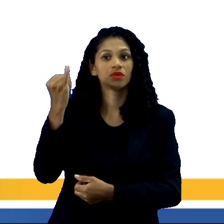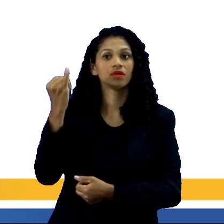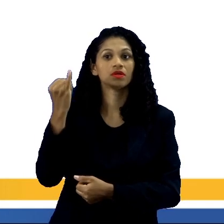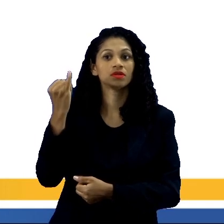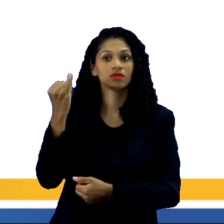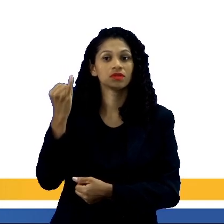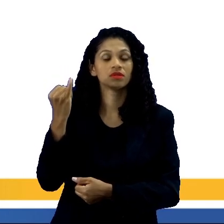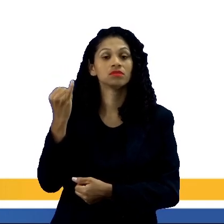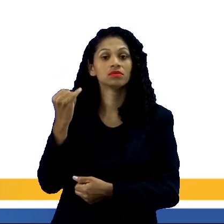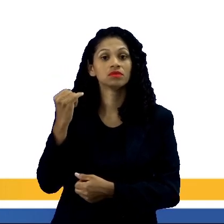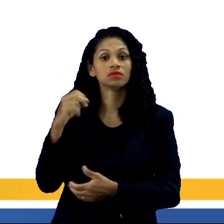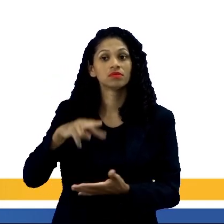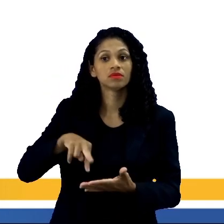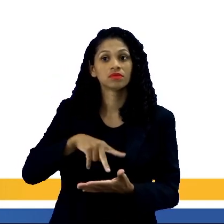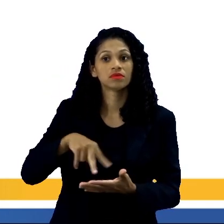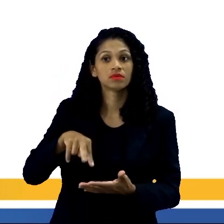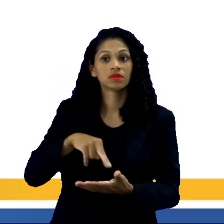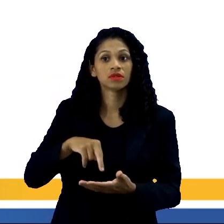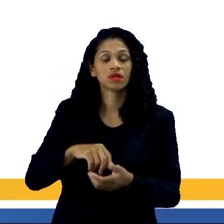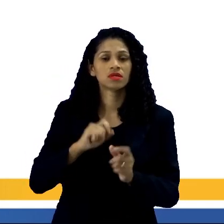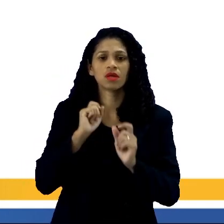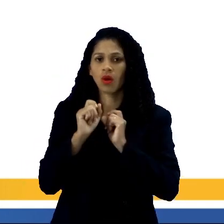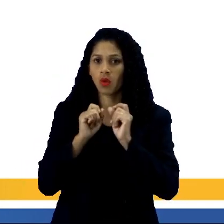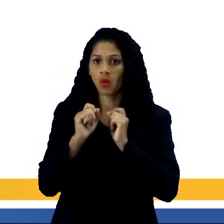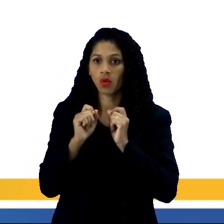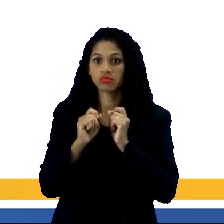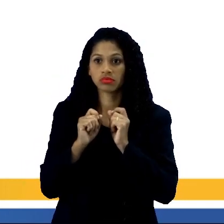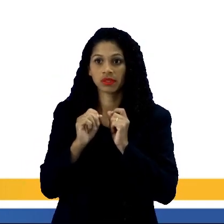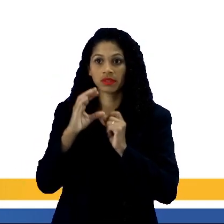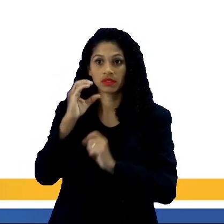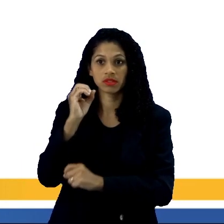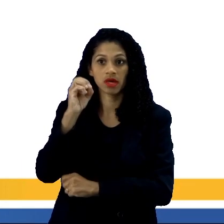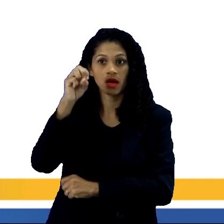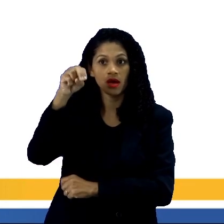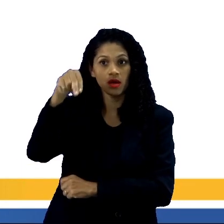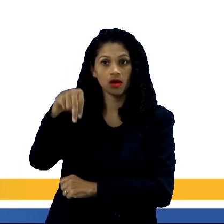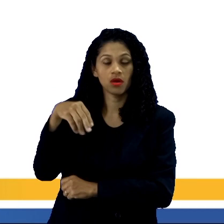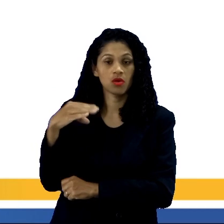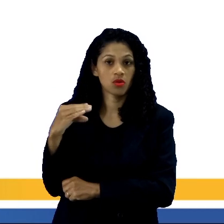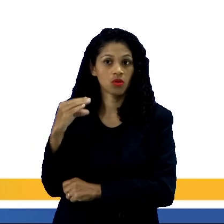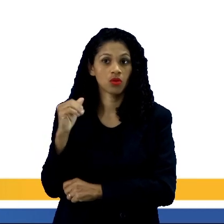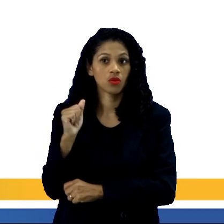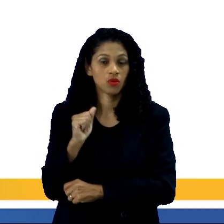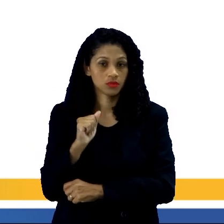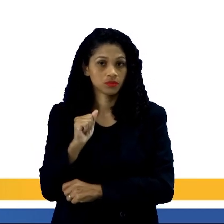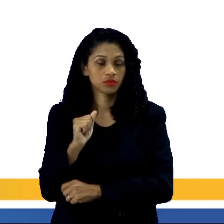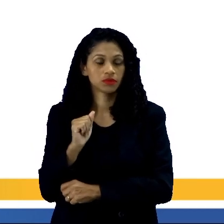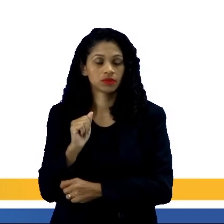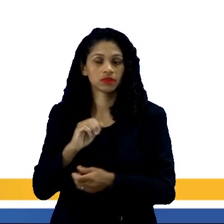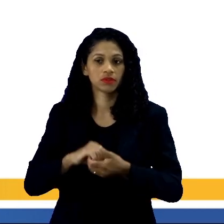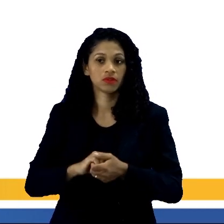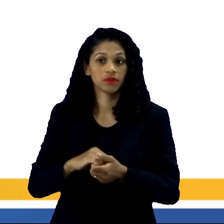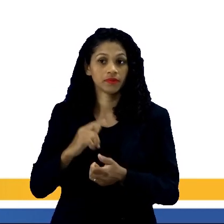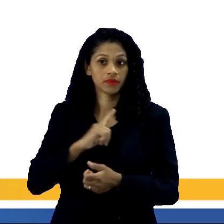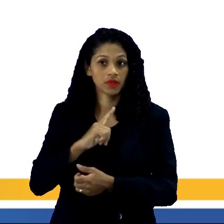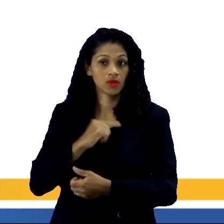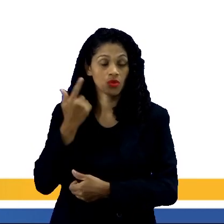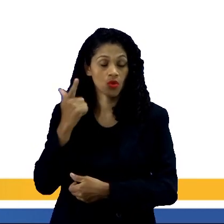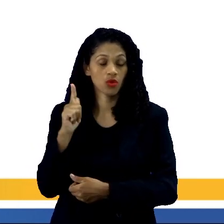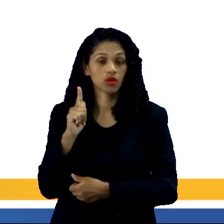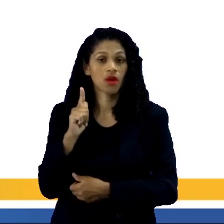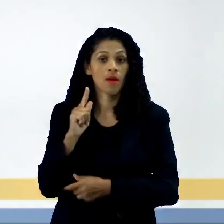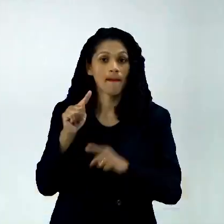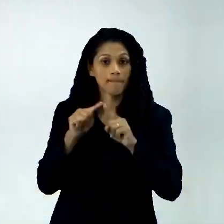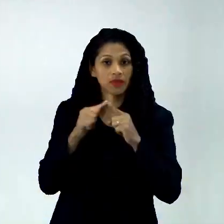exemplo de momento, que seria na passagem na morte, a gente já mencionou isso, que é algo ritualístico. Temos outra, mas como a gente tem pouco tempo, eu vou deixar essa